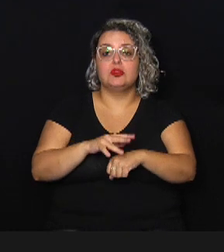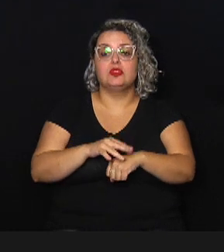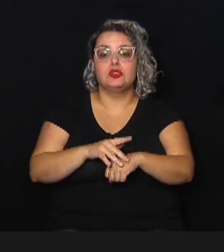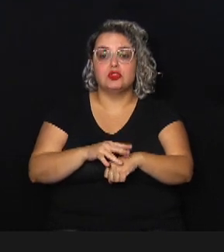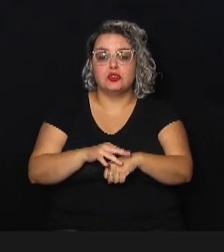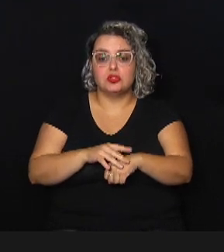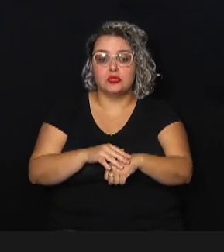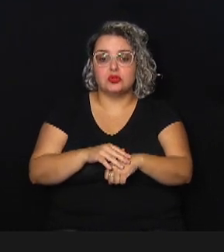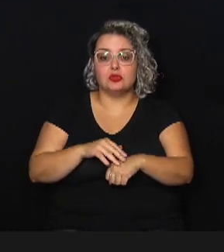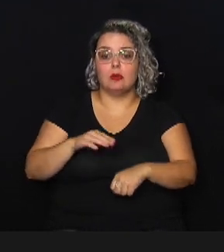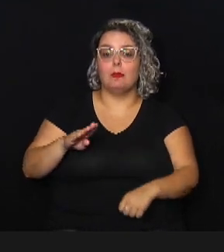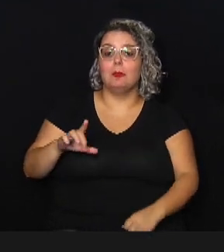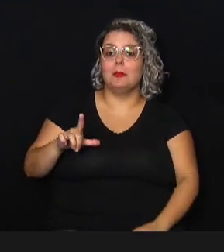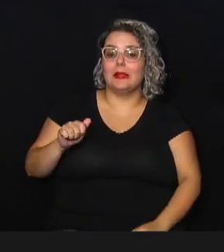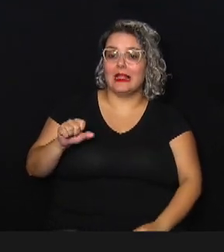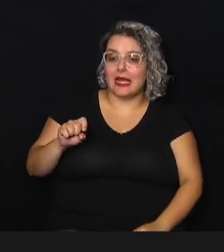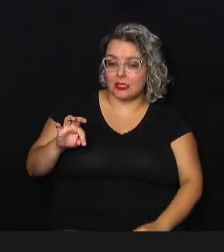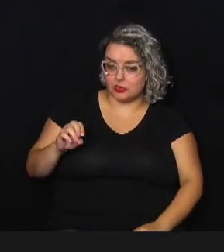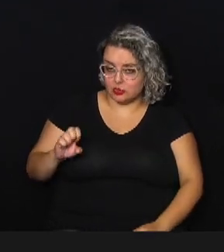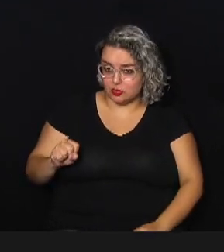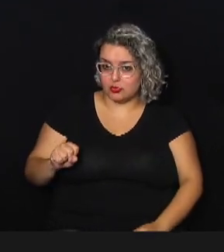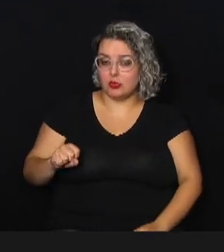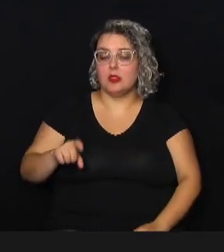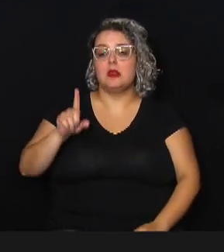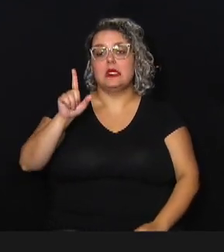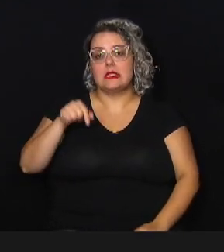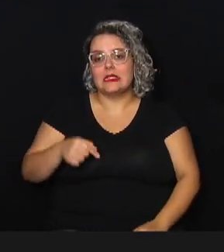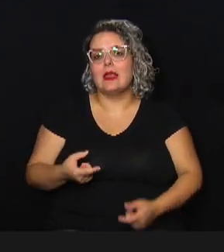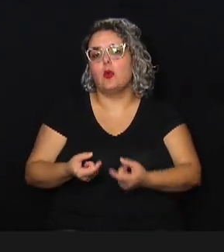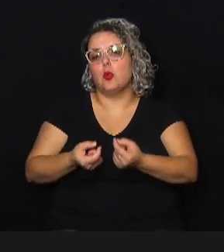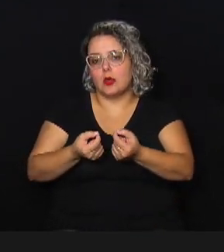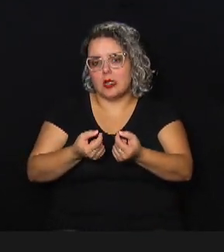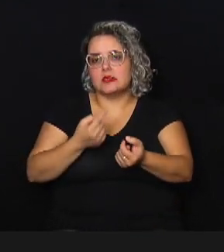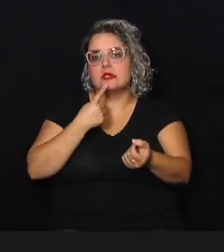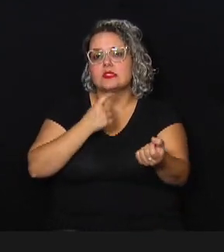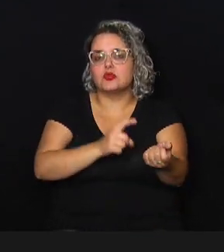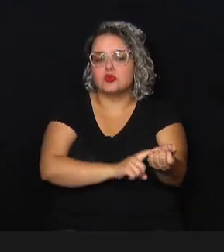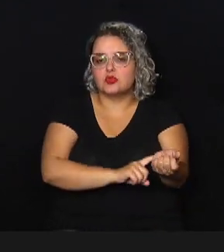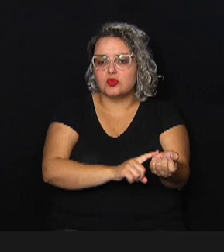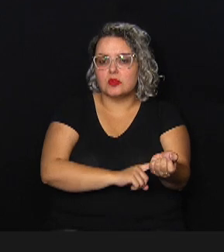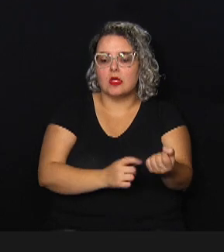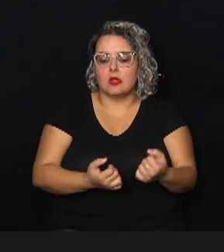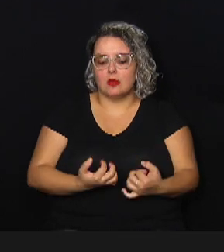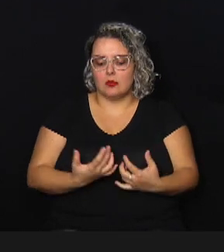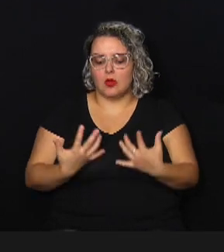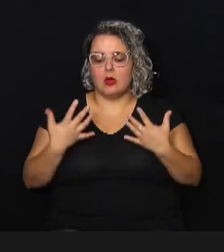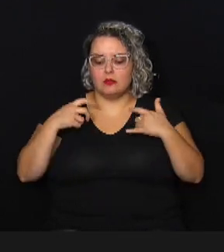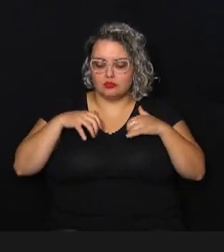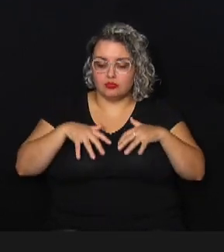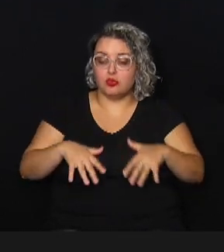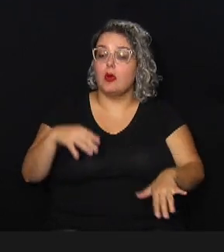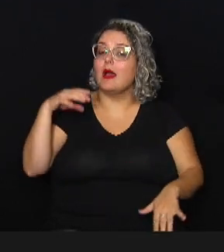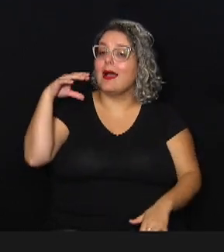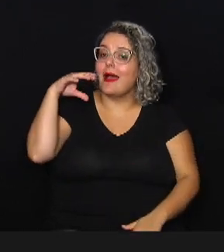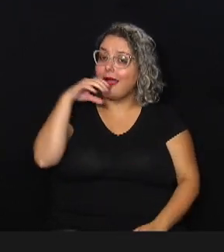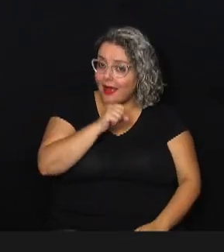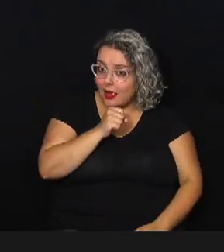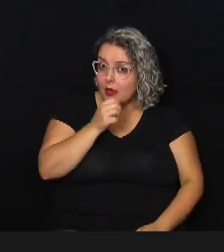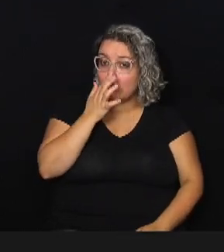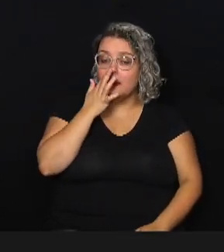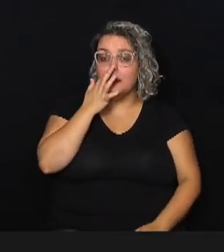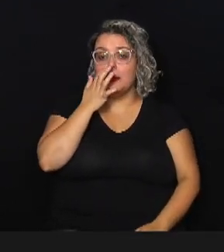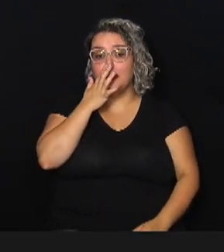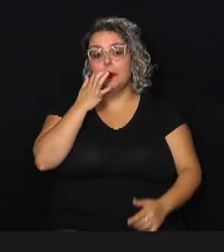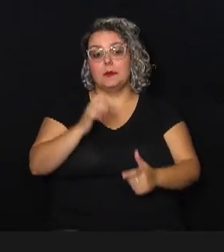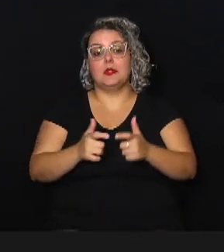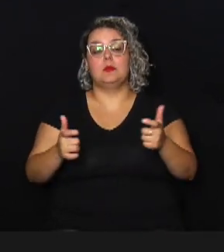de blastos, né, que são as células da leucemia. E essas células começam a se proliferar de uma maneira muito rápida, em sua grande